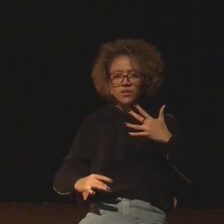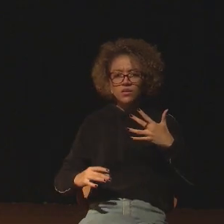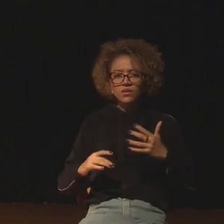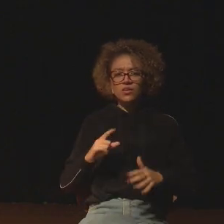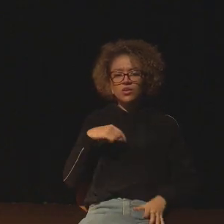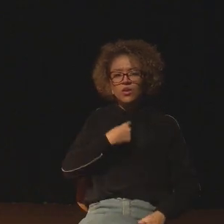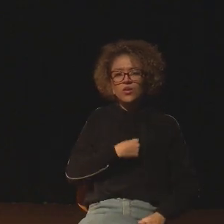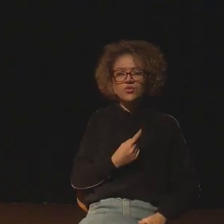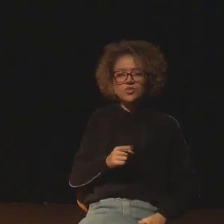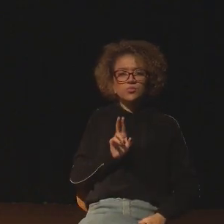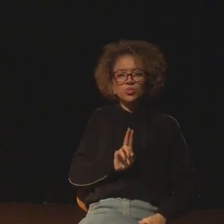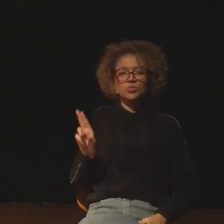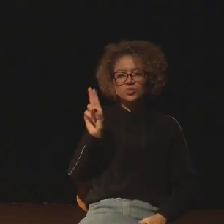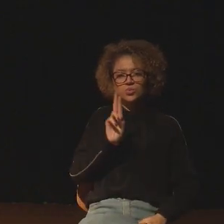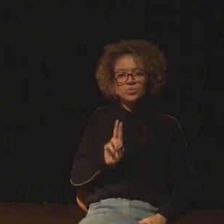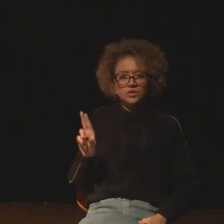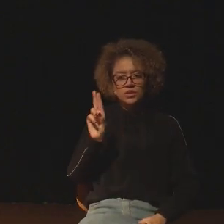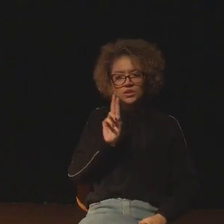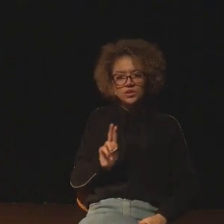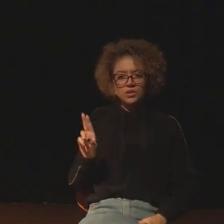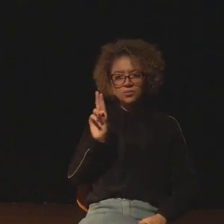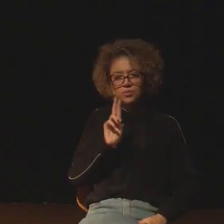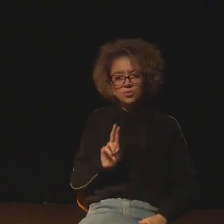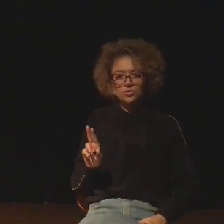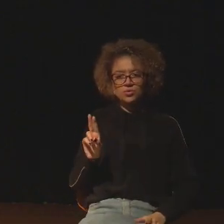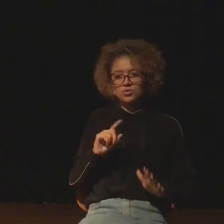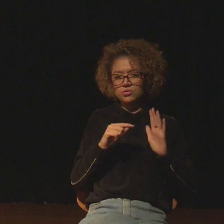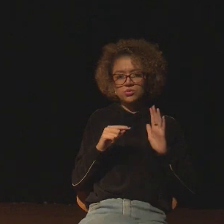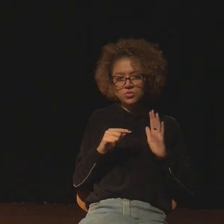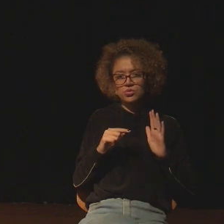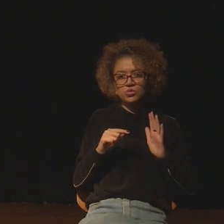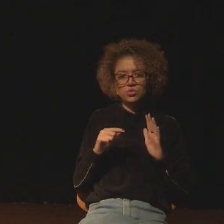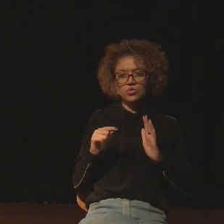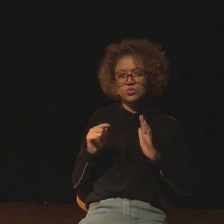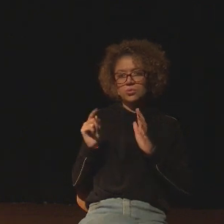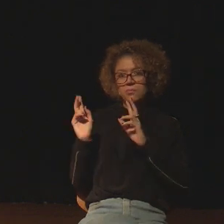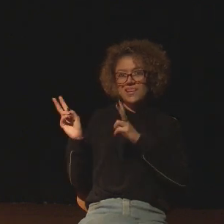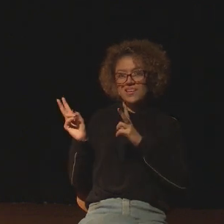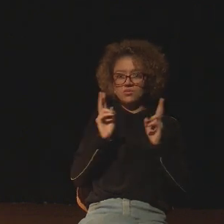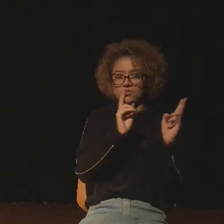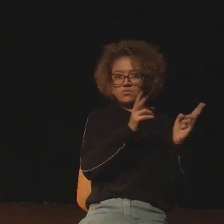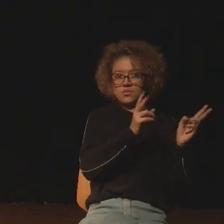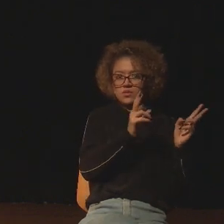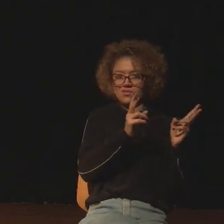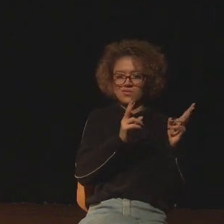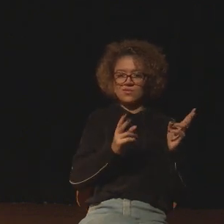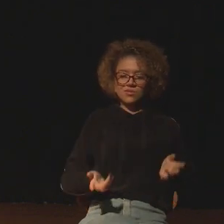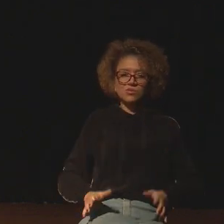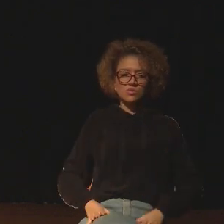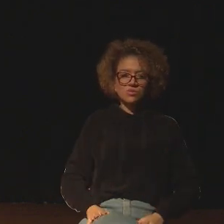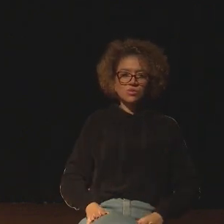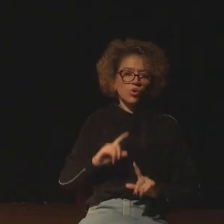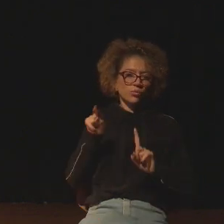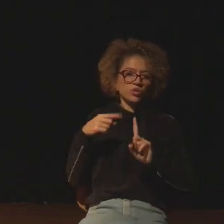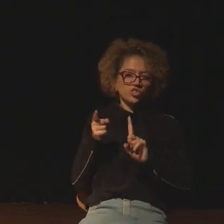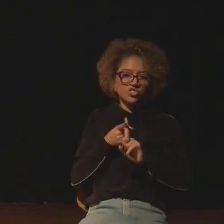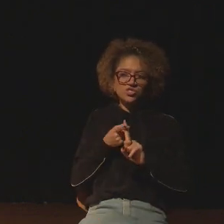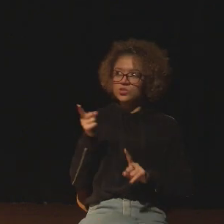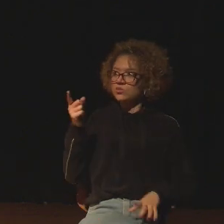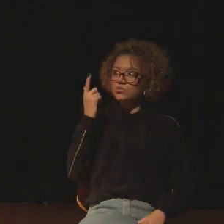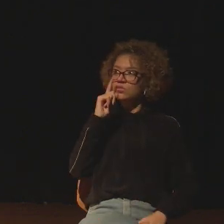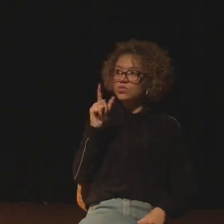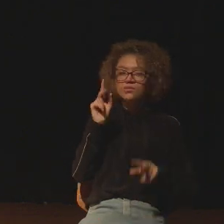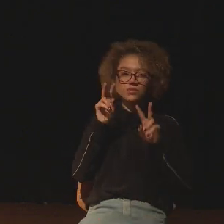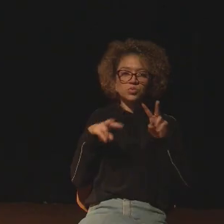usou de uma maneira também pontual no edifício novo. Isso, de alguma maneira, integra isso, o